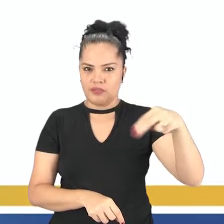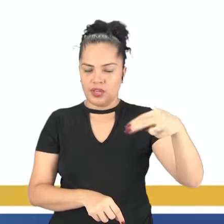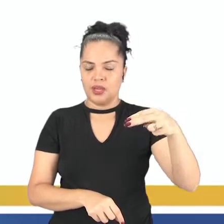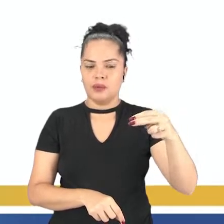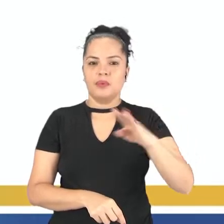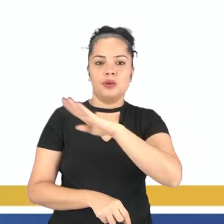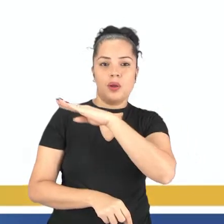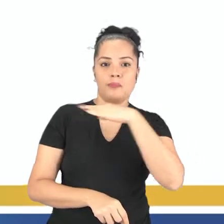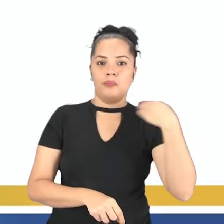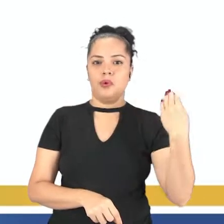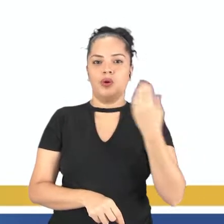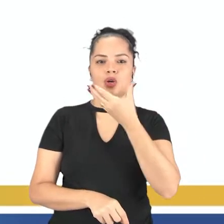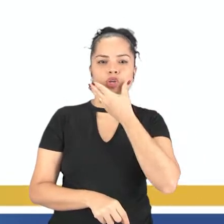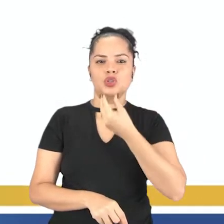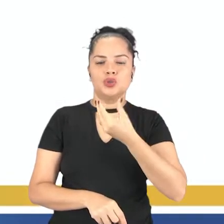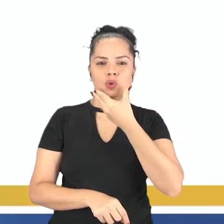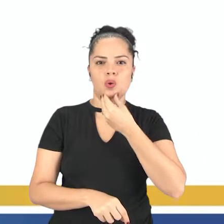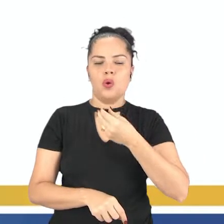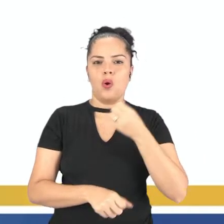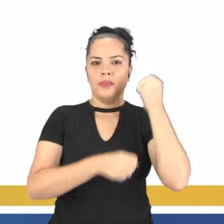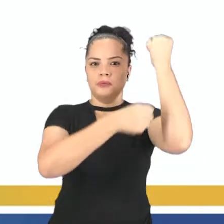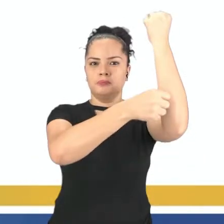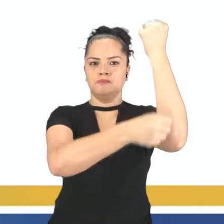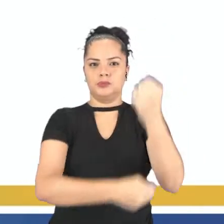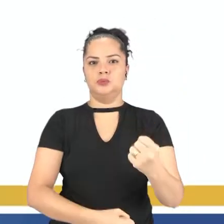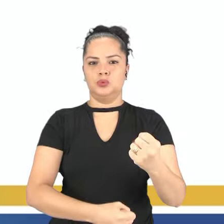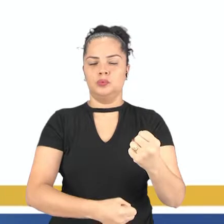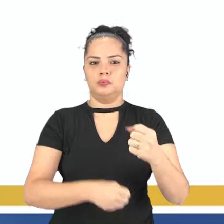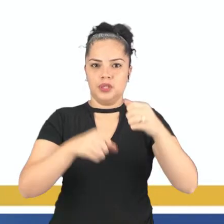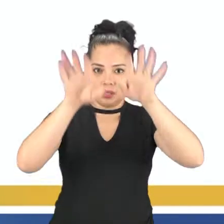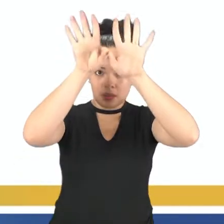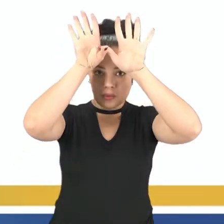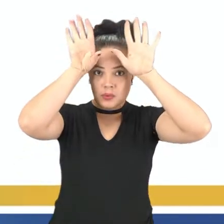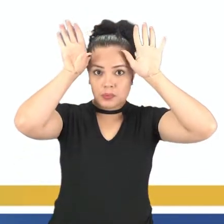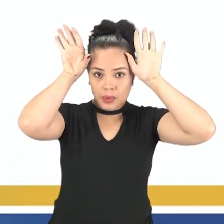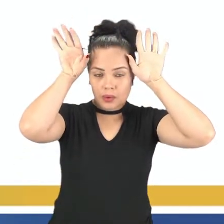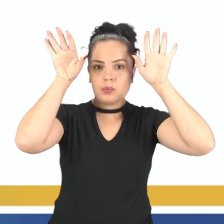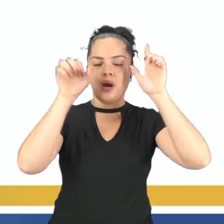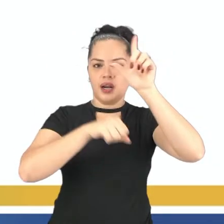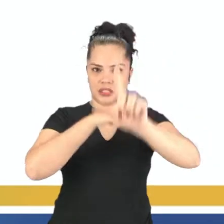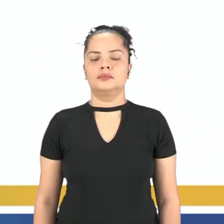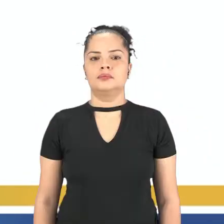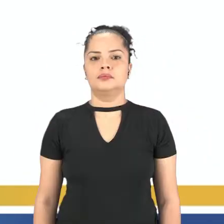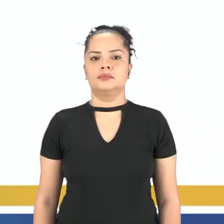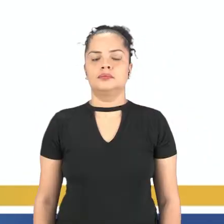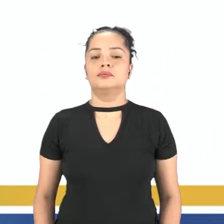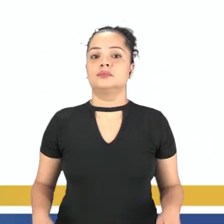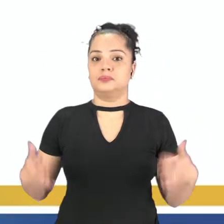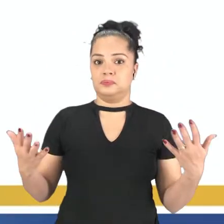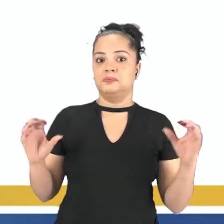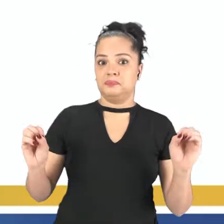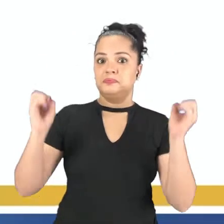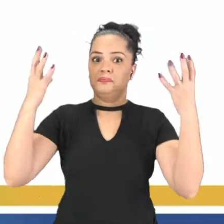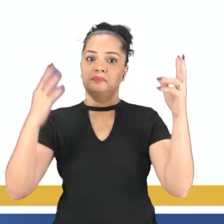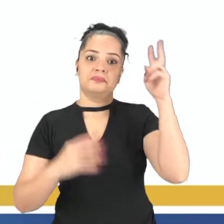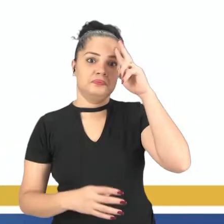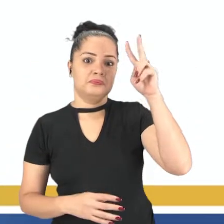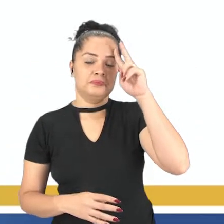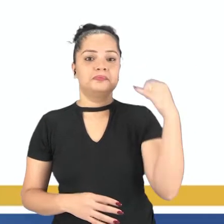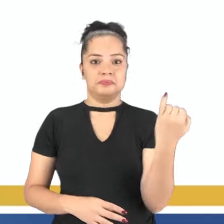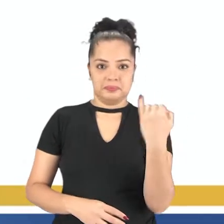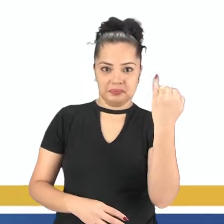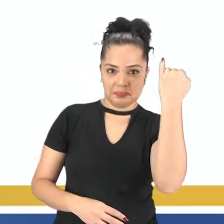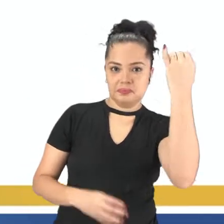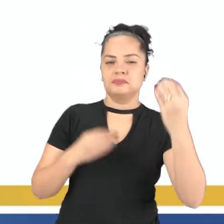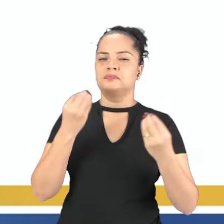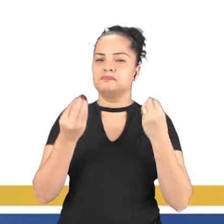dos Palmares, líder do Quilombo dos Palmares, situado entre Alagoas e Pernambuco. A celebração relembra a importância